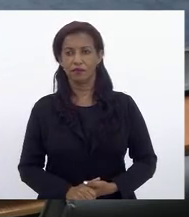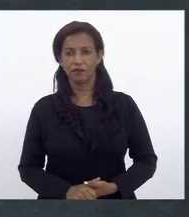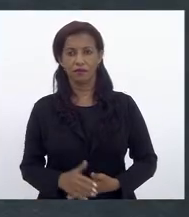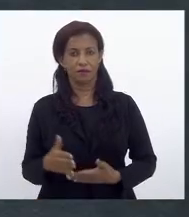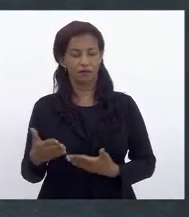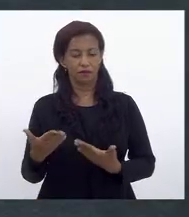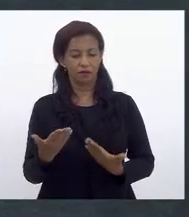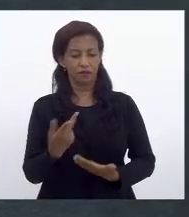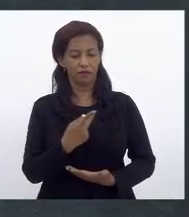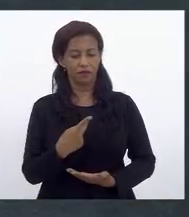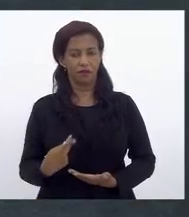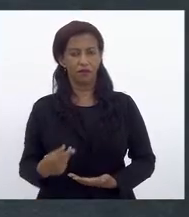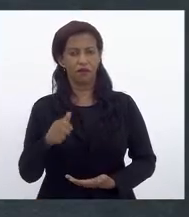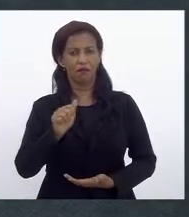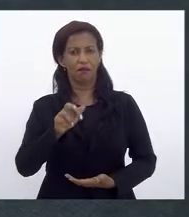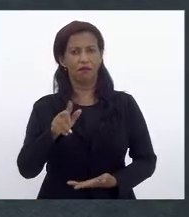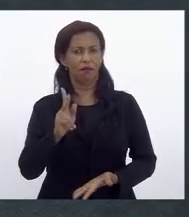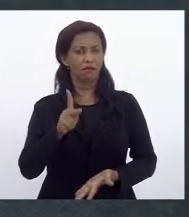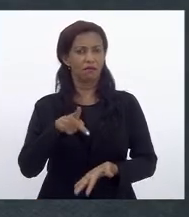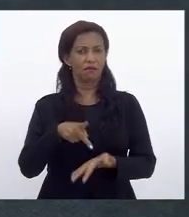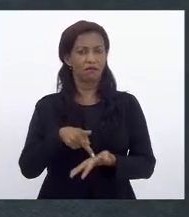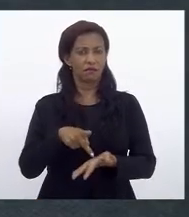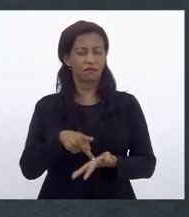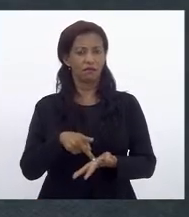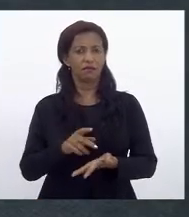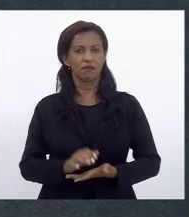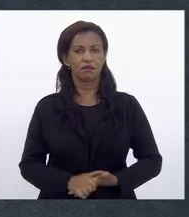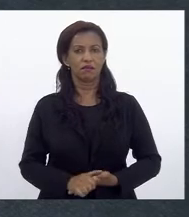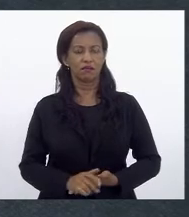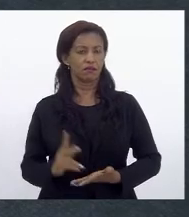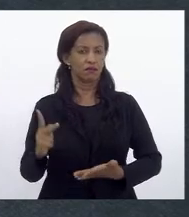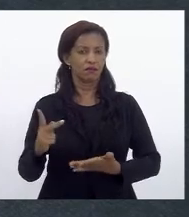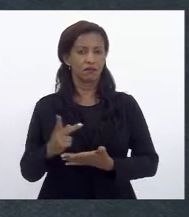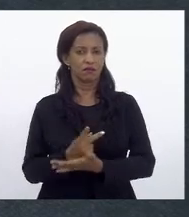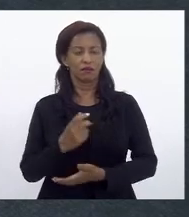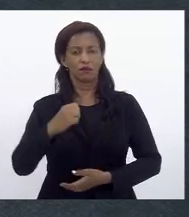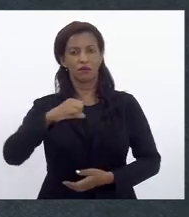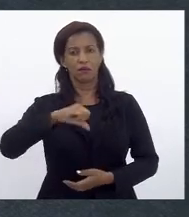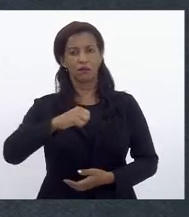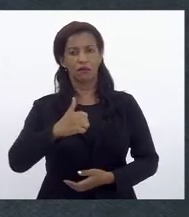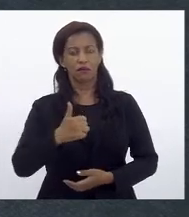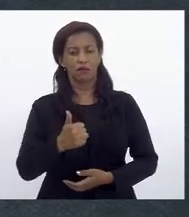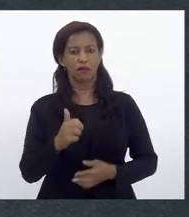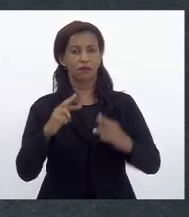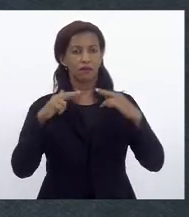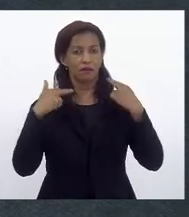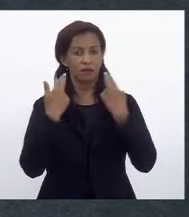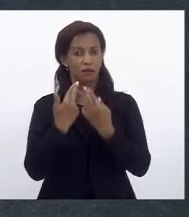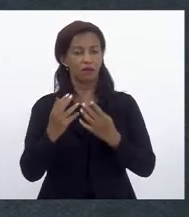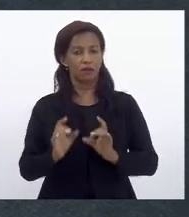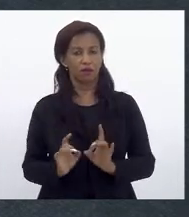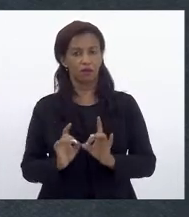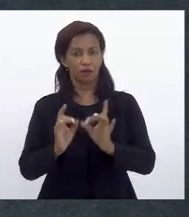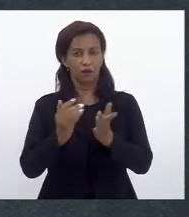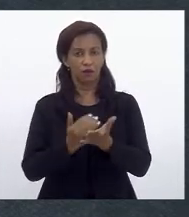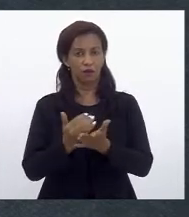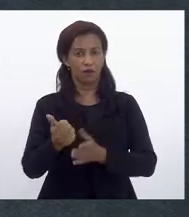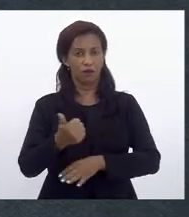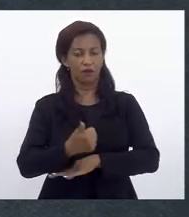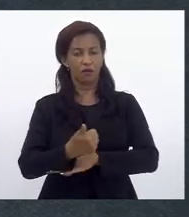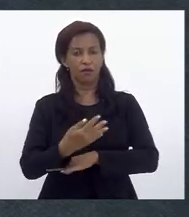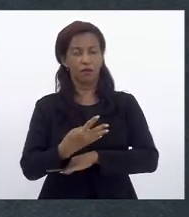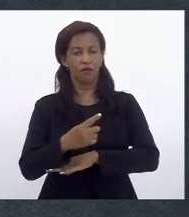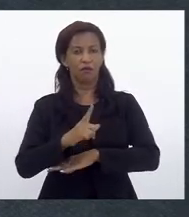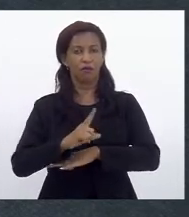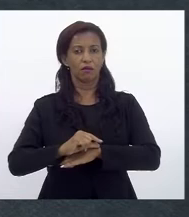Senhor presidente, a ata reflete com exatidão o ocorrido na 91ª sessão ordinária, que, iniciada às 14